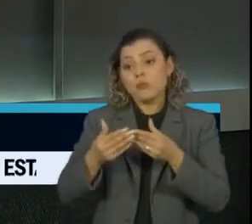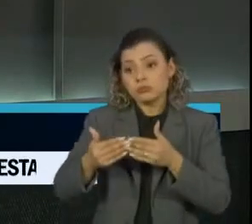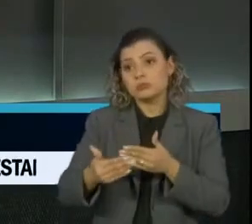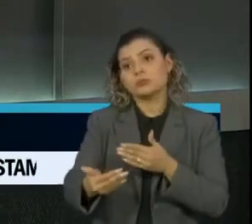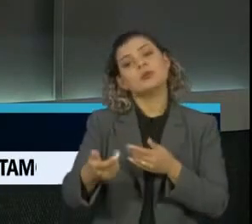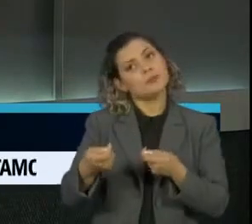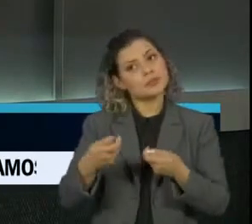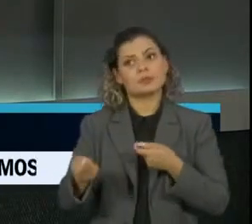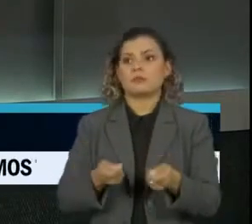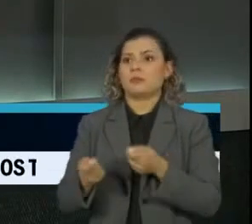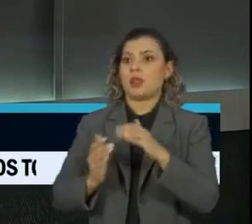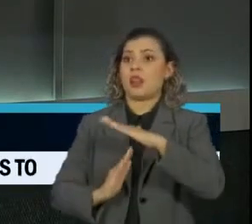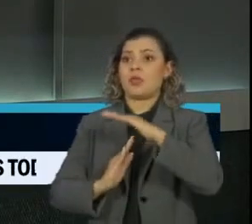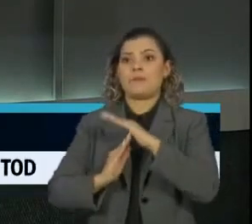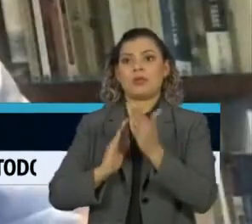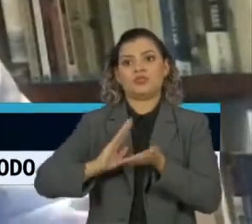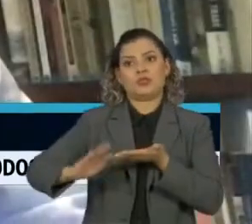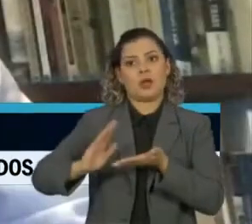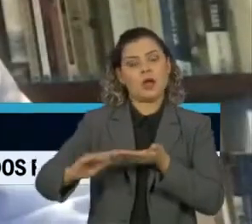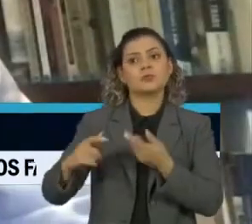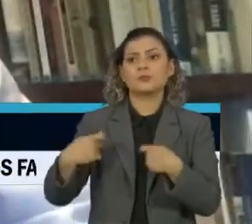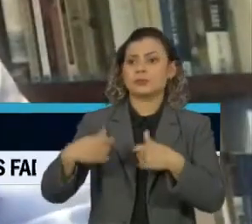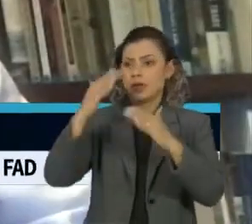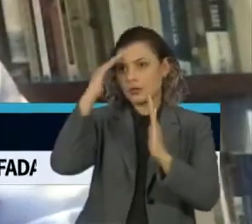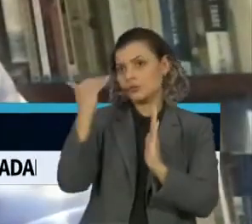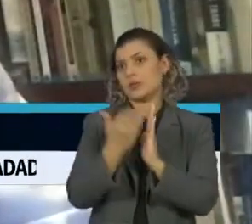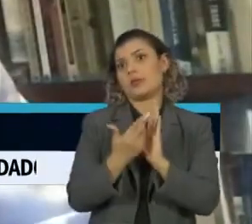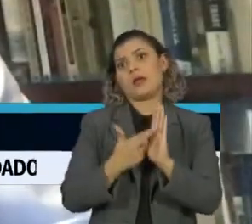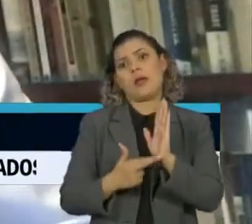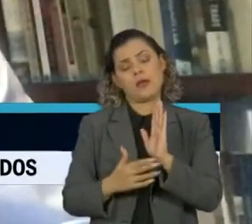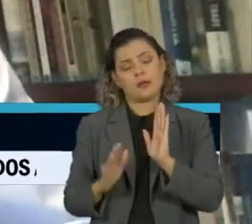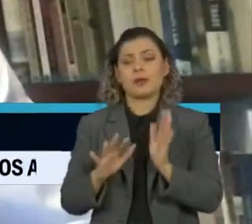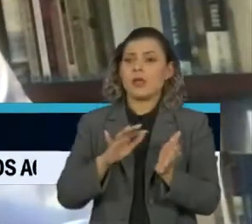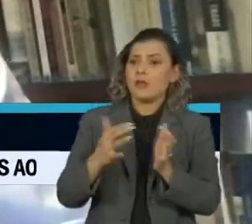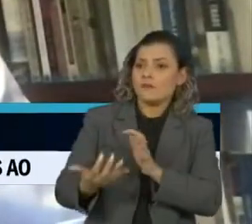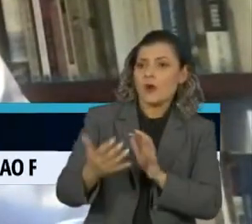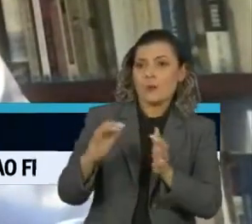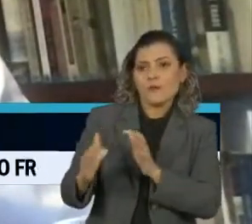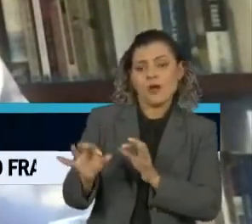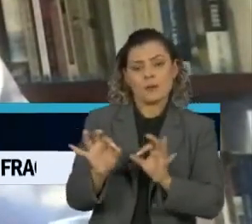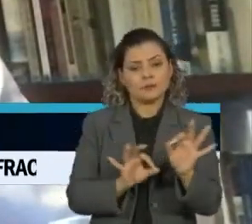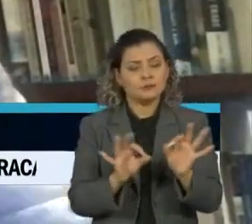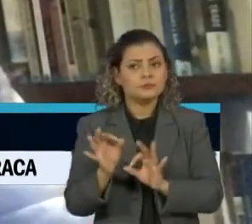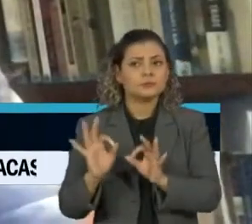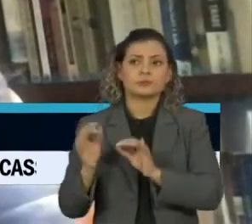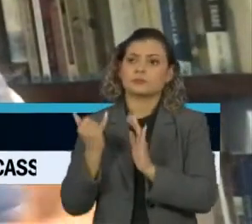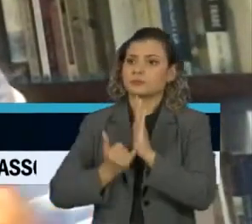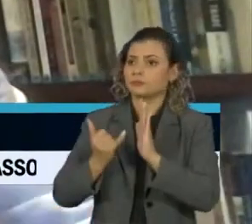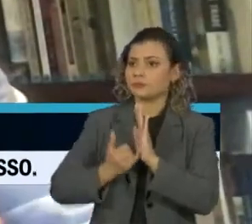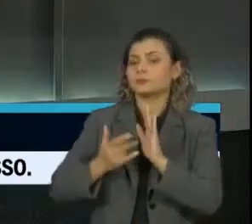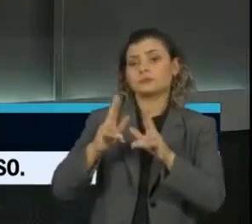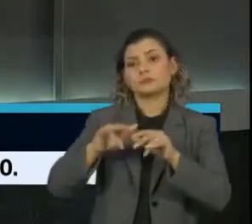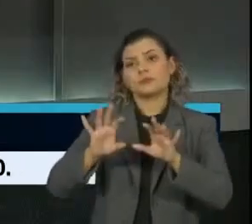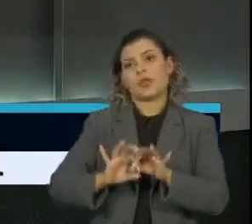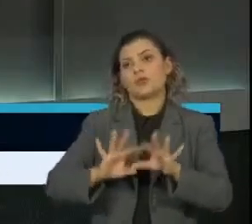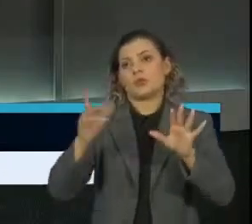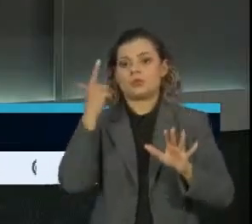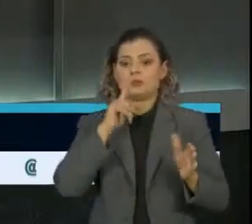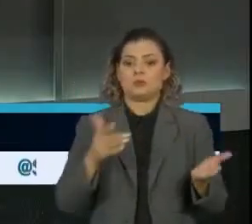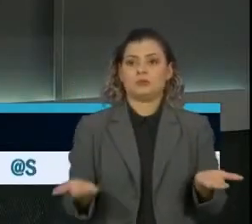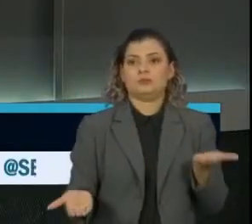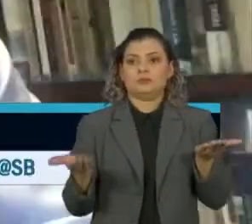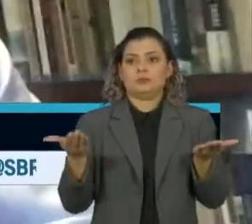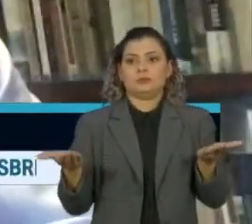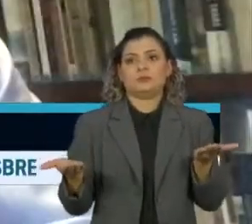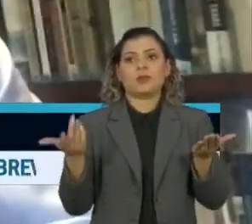se respeite o teto de gastos, que se aprovem as reformas estruturais que permitirão um equilíbrio das